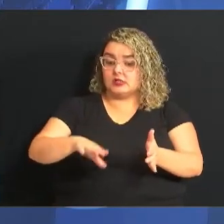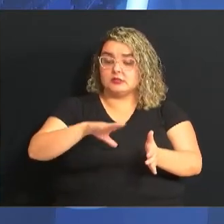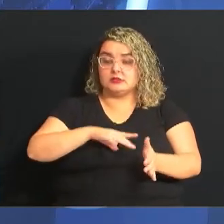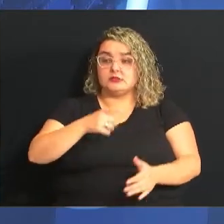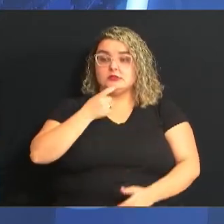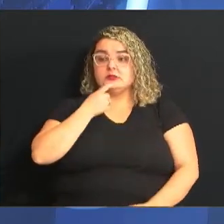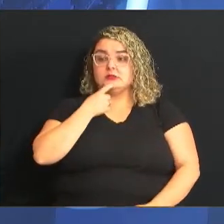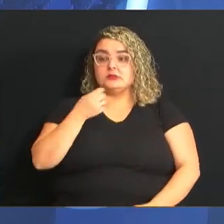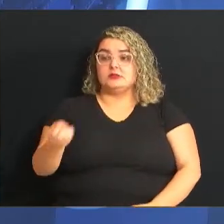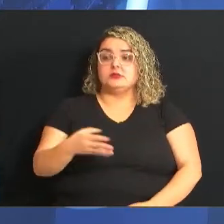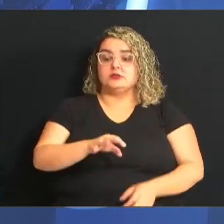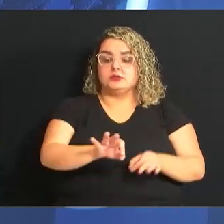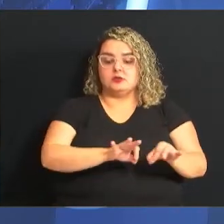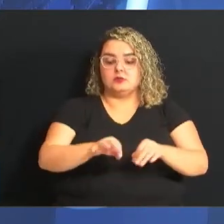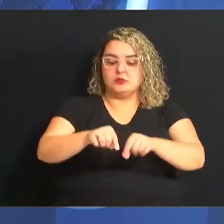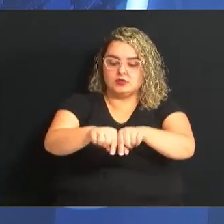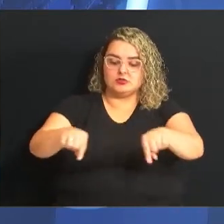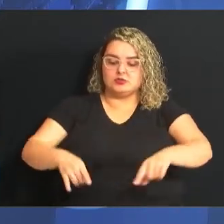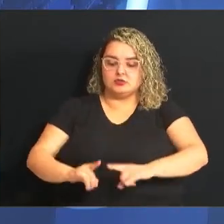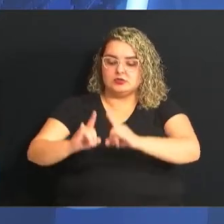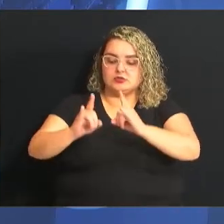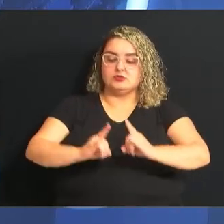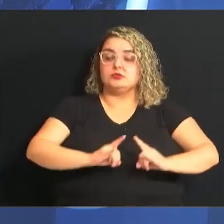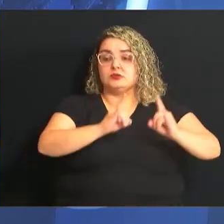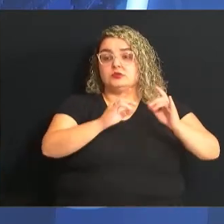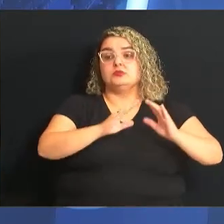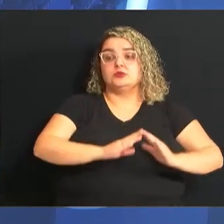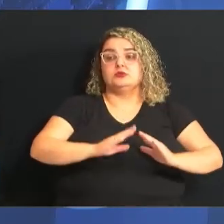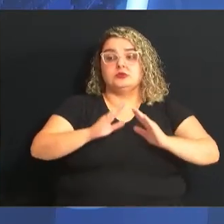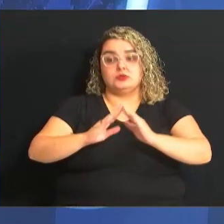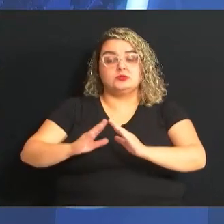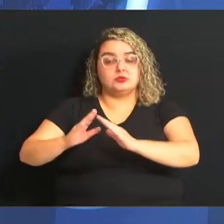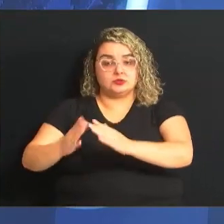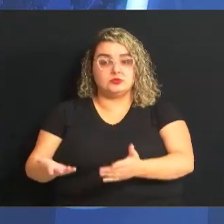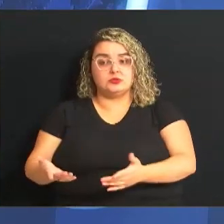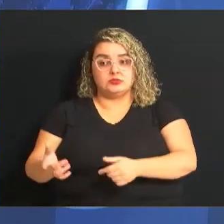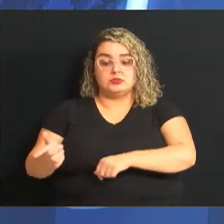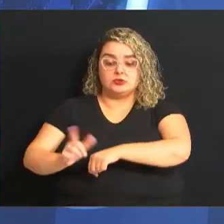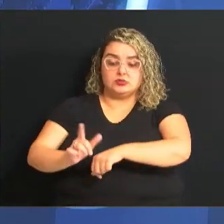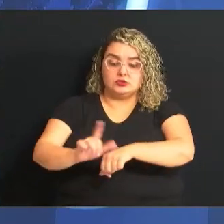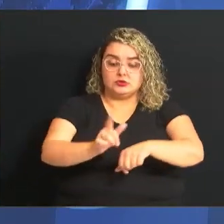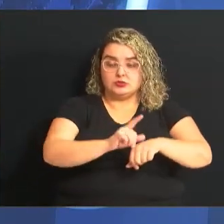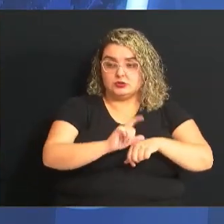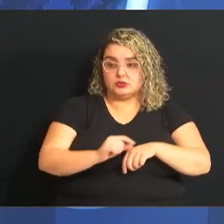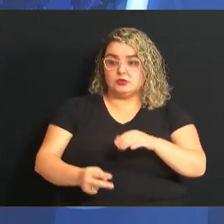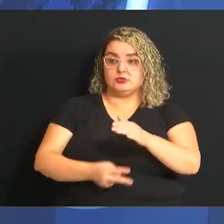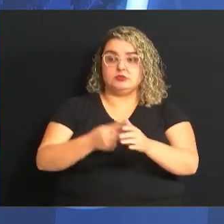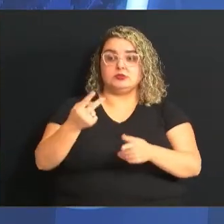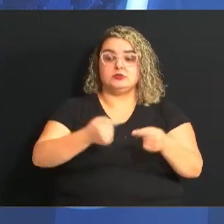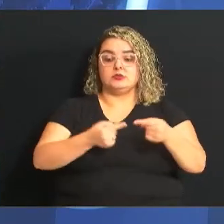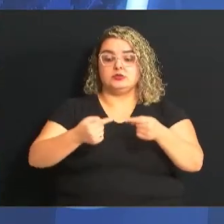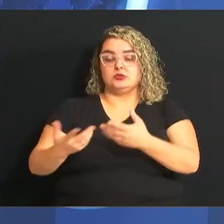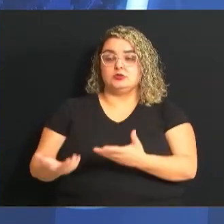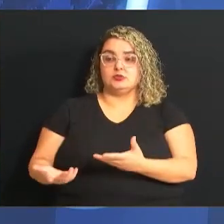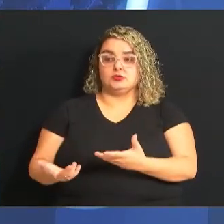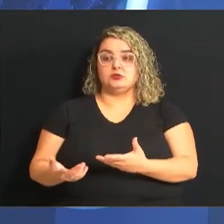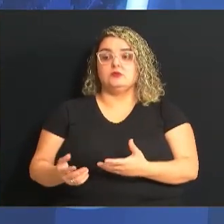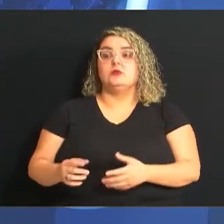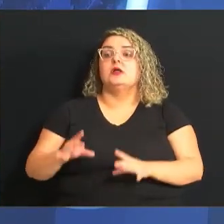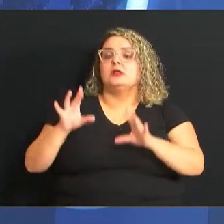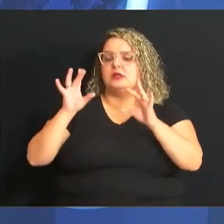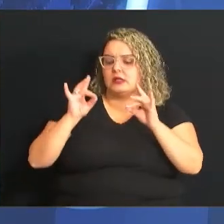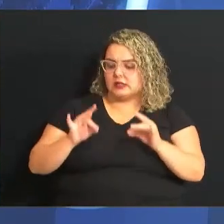E é isso que a gente procura fazer e transmitir. Porque quando você está